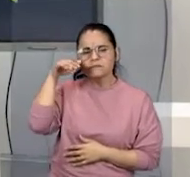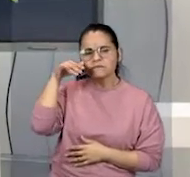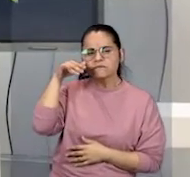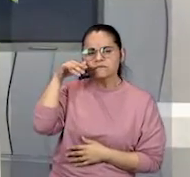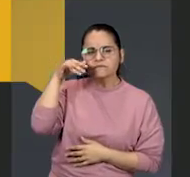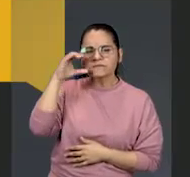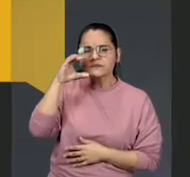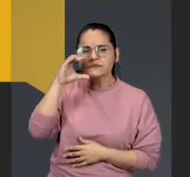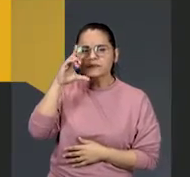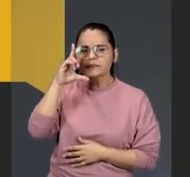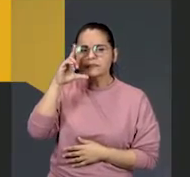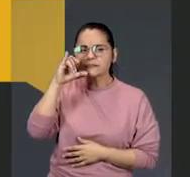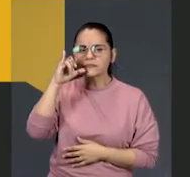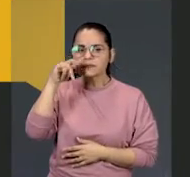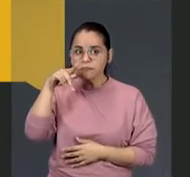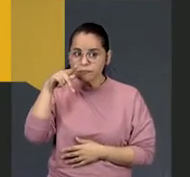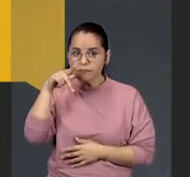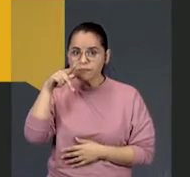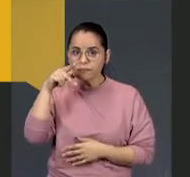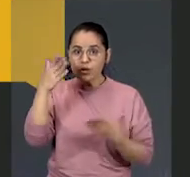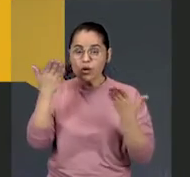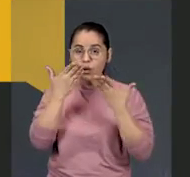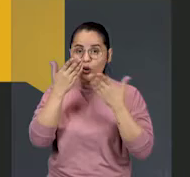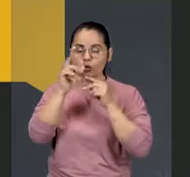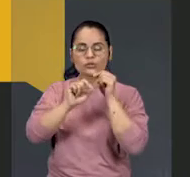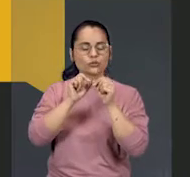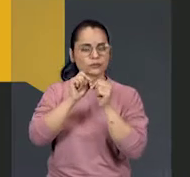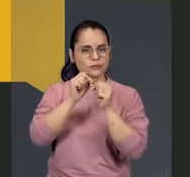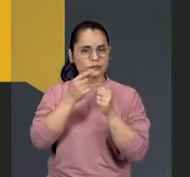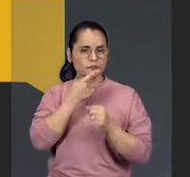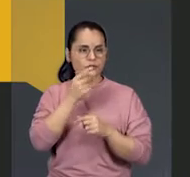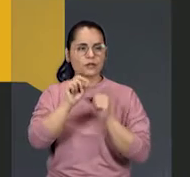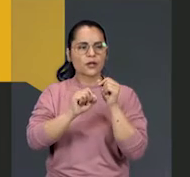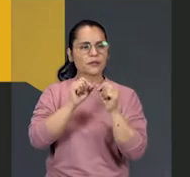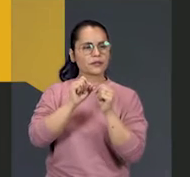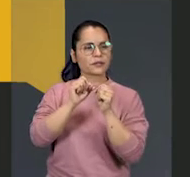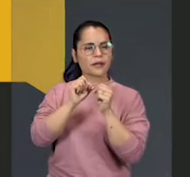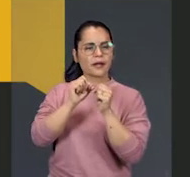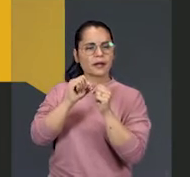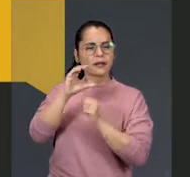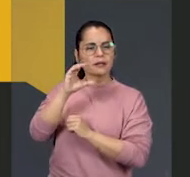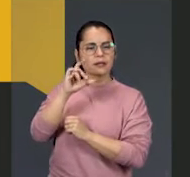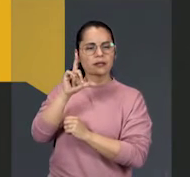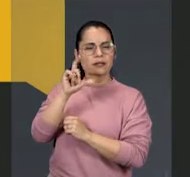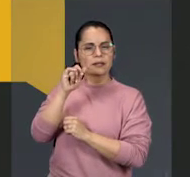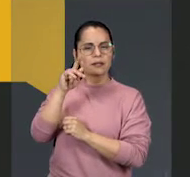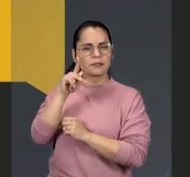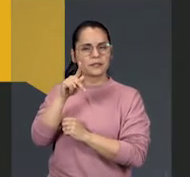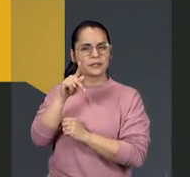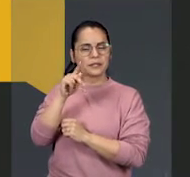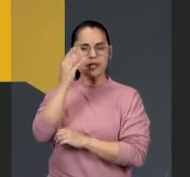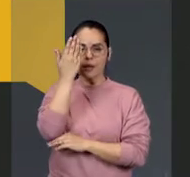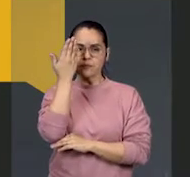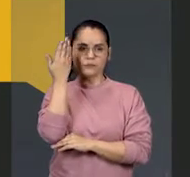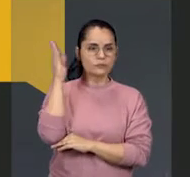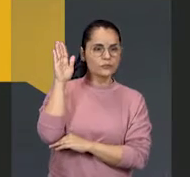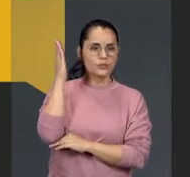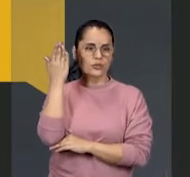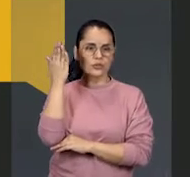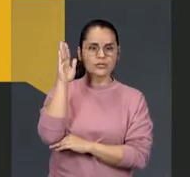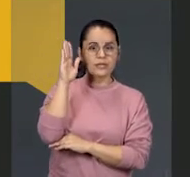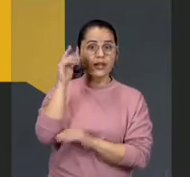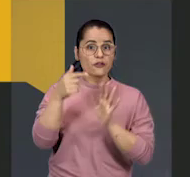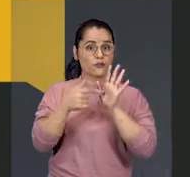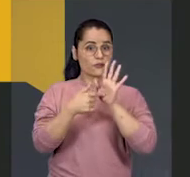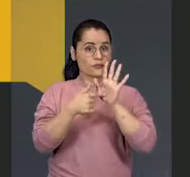musicais? Hoje vamos falar um pouco de Apeshit, clipe da Beyoncé e Jay-Z,